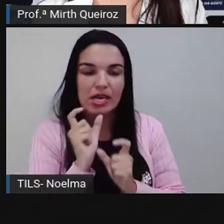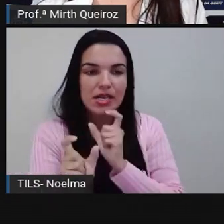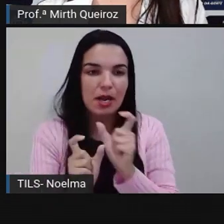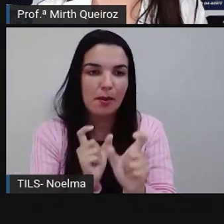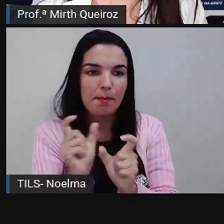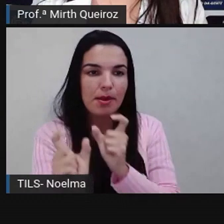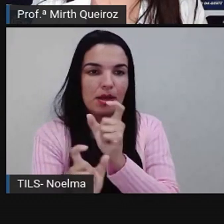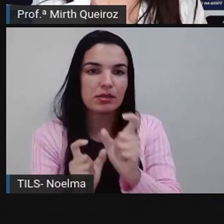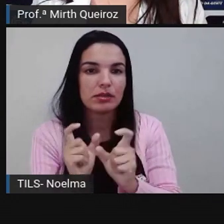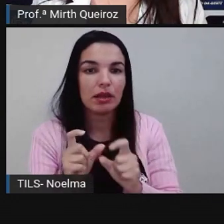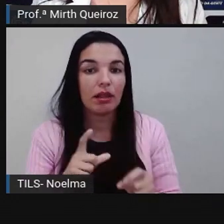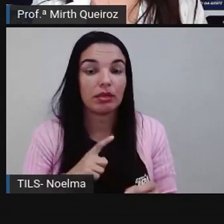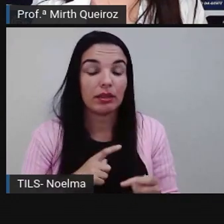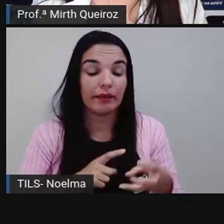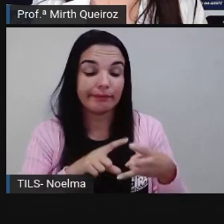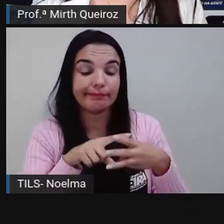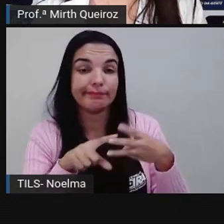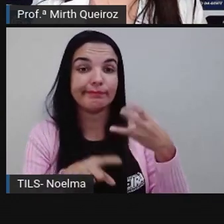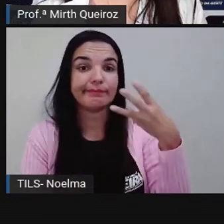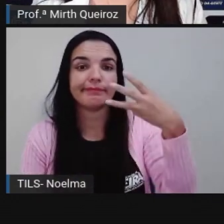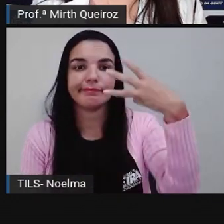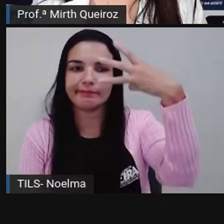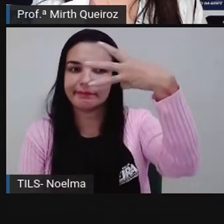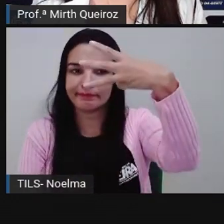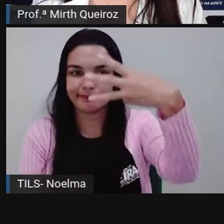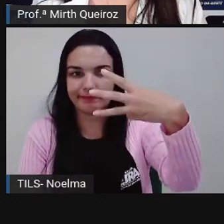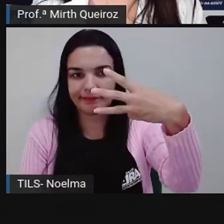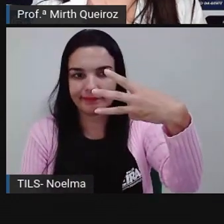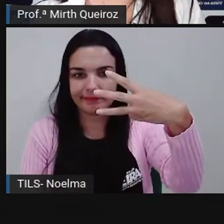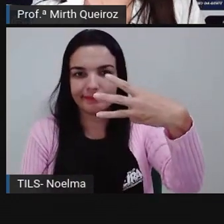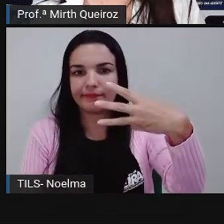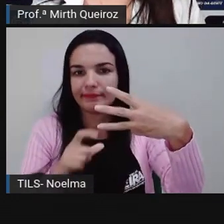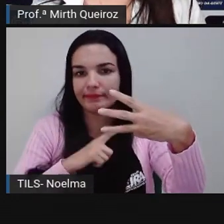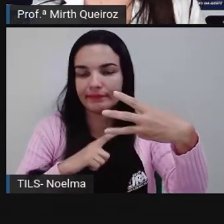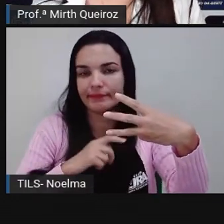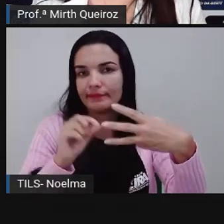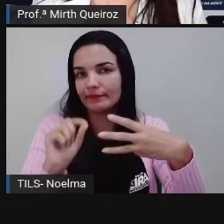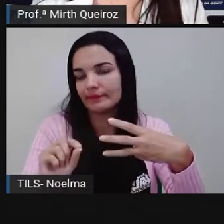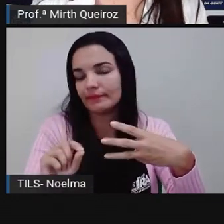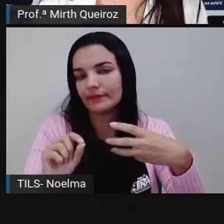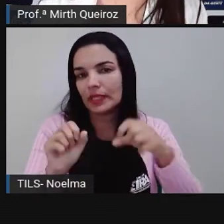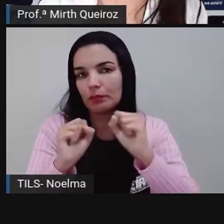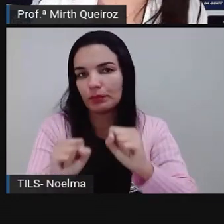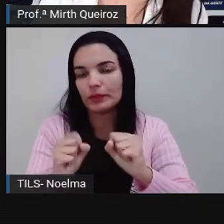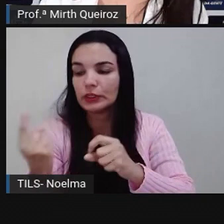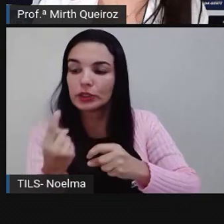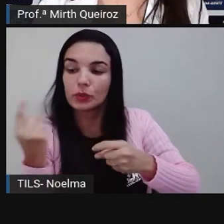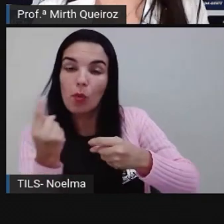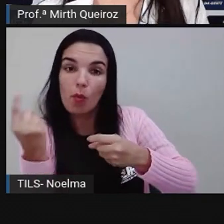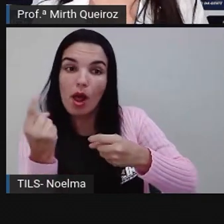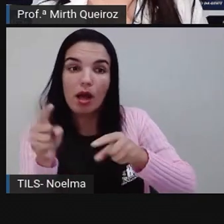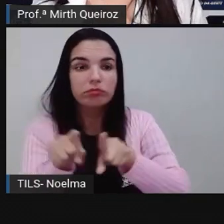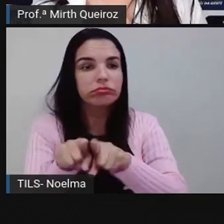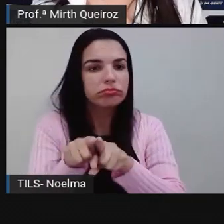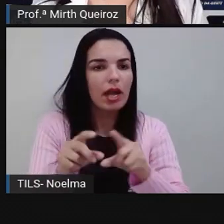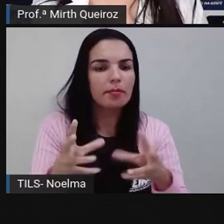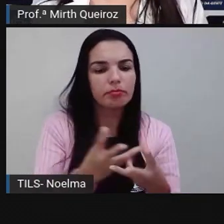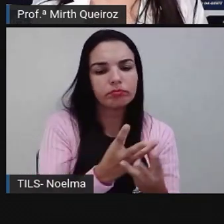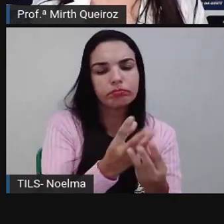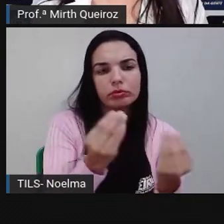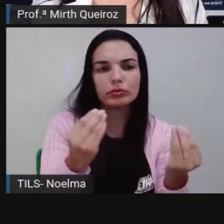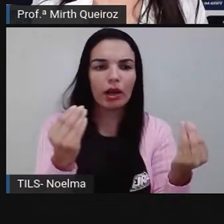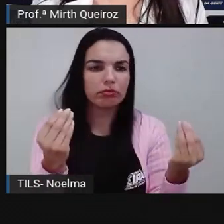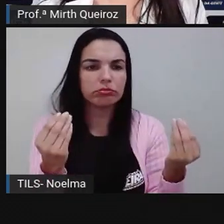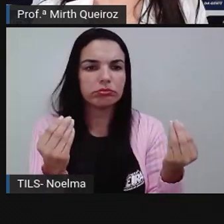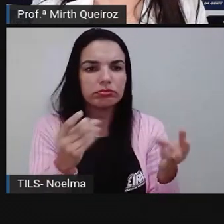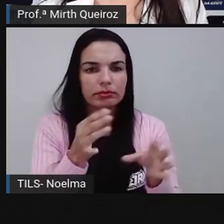gramaticais são 3 e vão variar aí de acordo com o número. Ela pode vir no singular ou no plural. Por